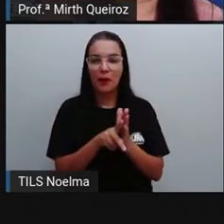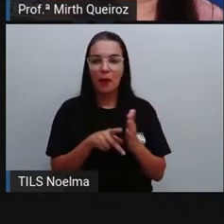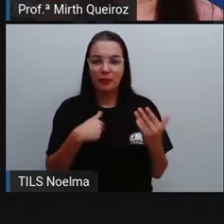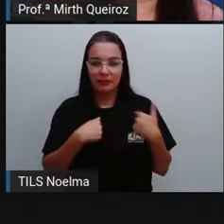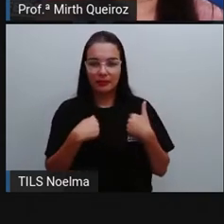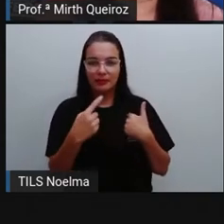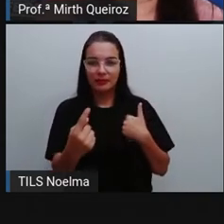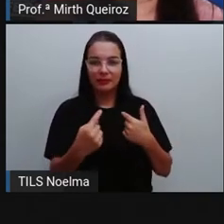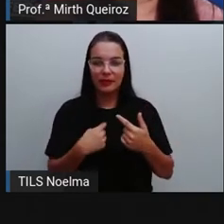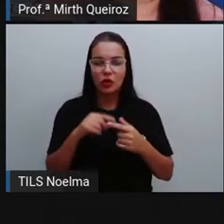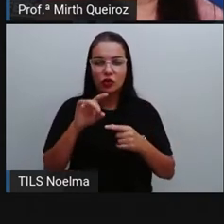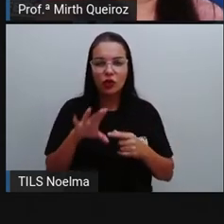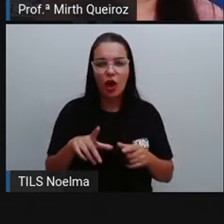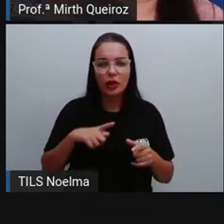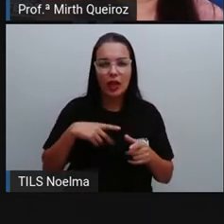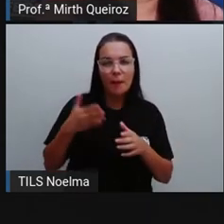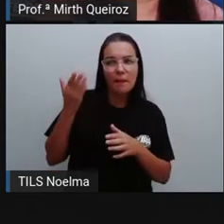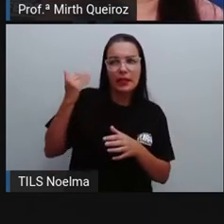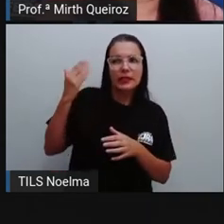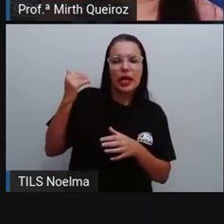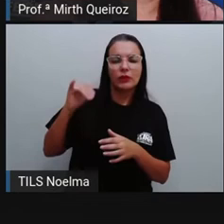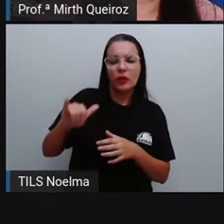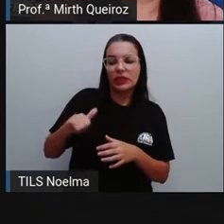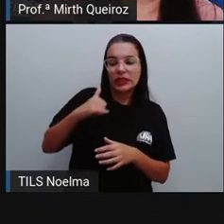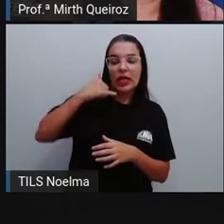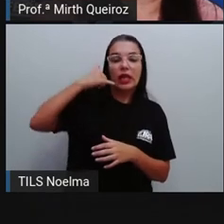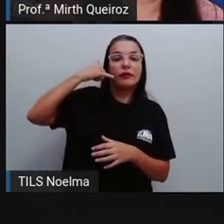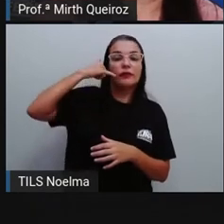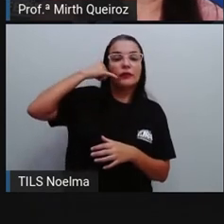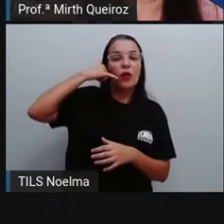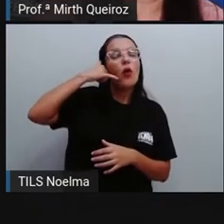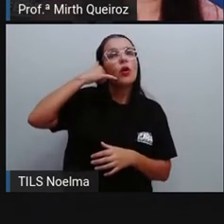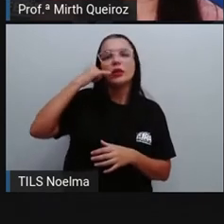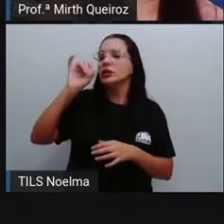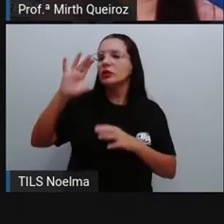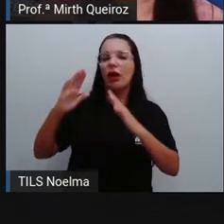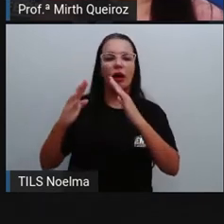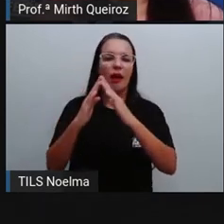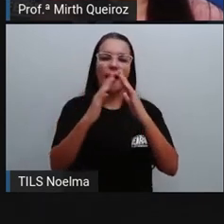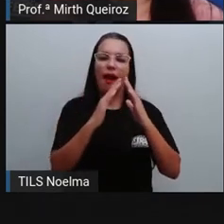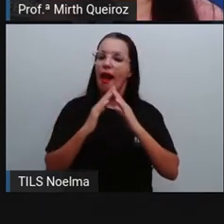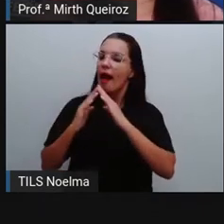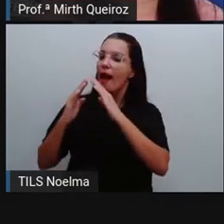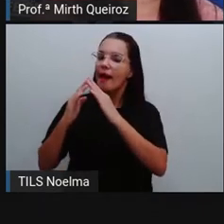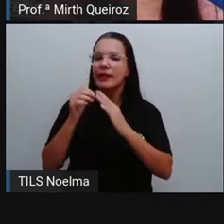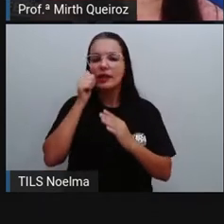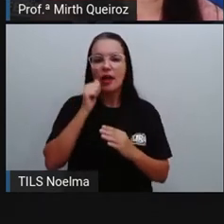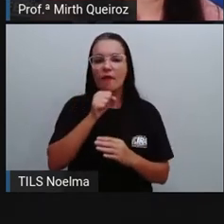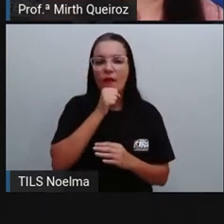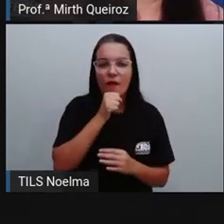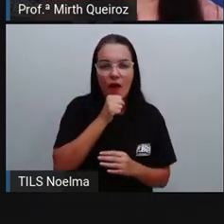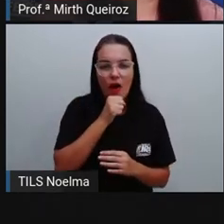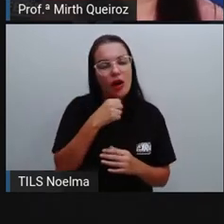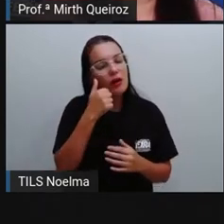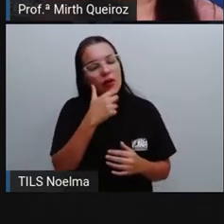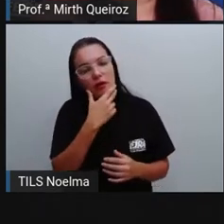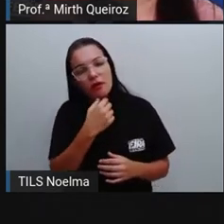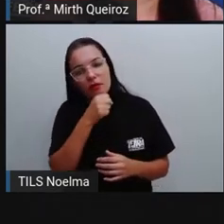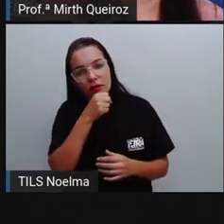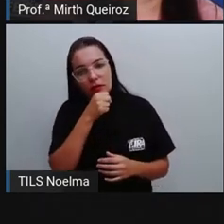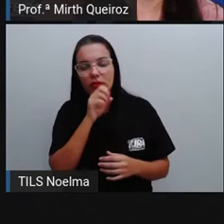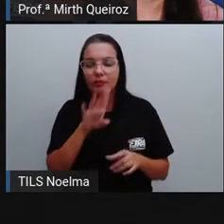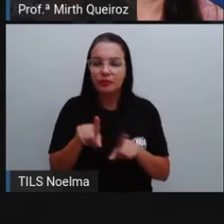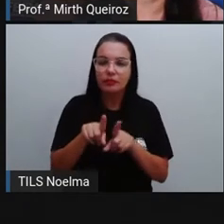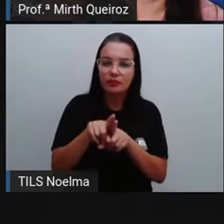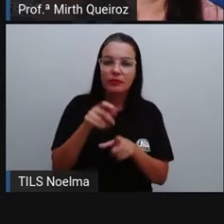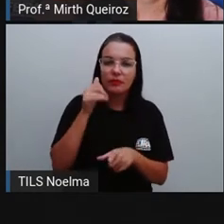Antigamente a gente só tinha o telefone que a gente se comunicava, os nossos avós se comunicavam e os nossos pais,